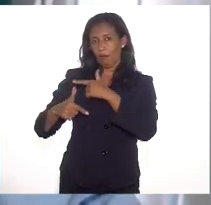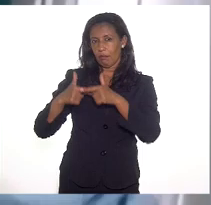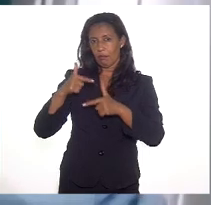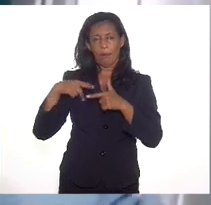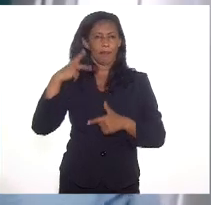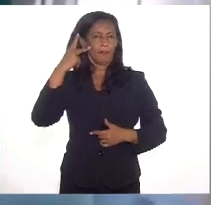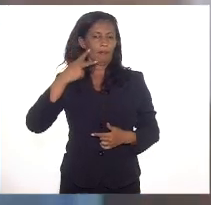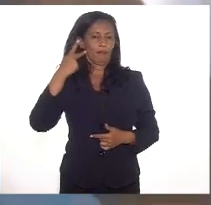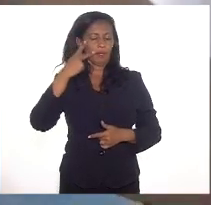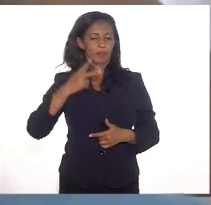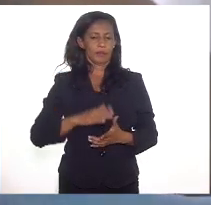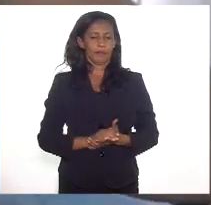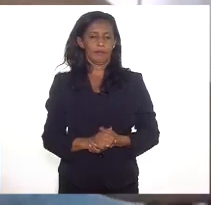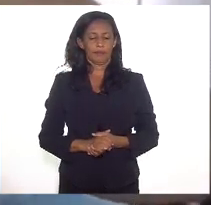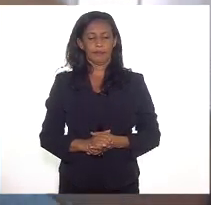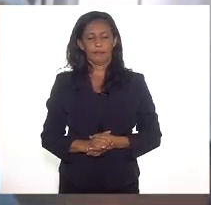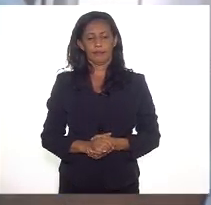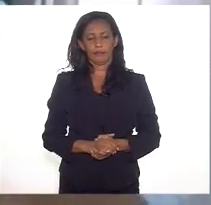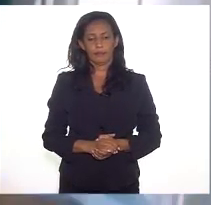parlamento, imprensa.